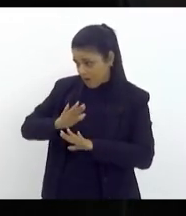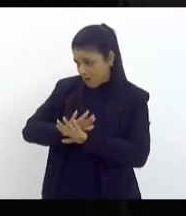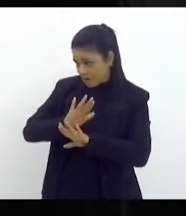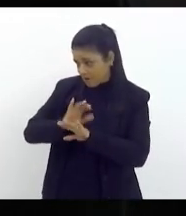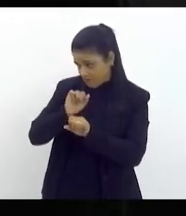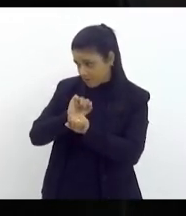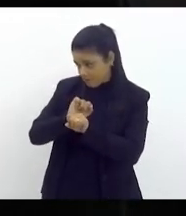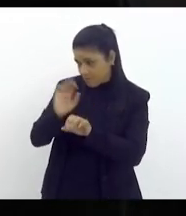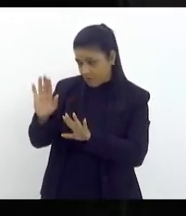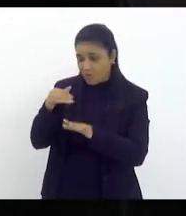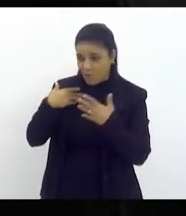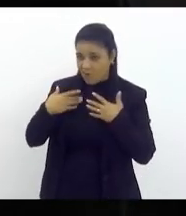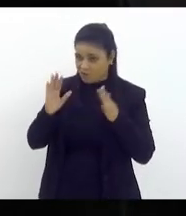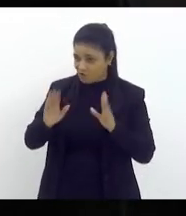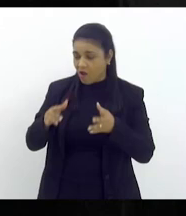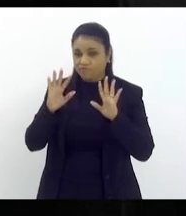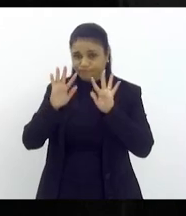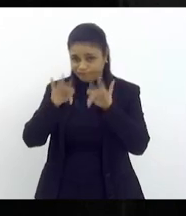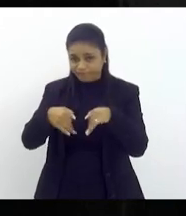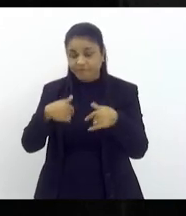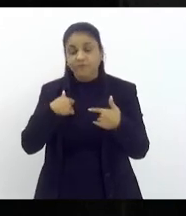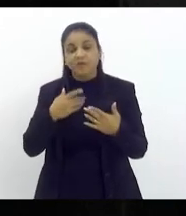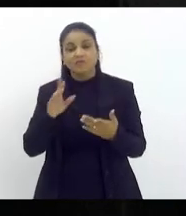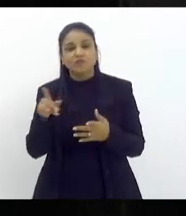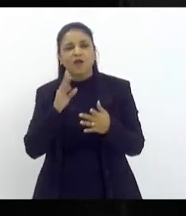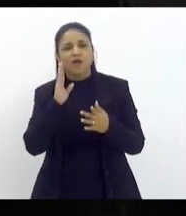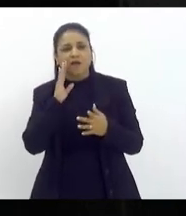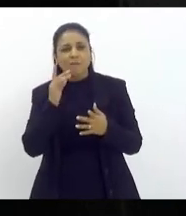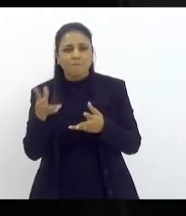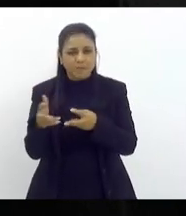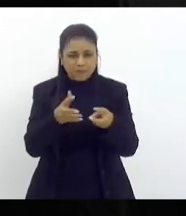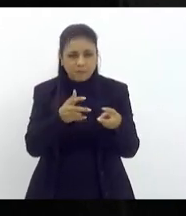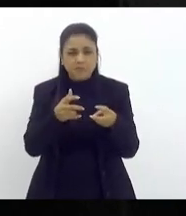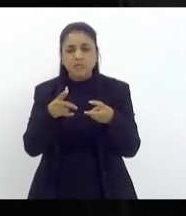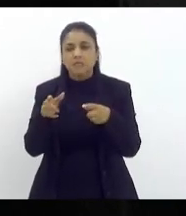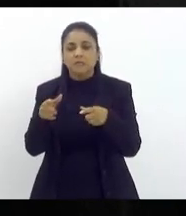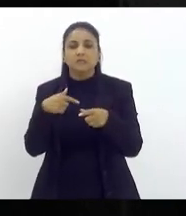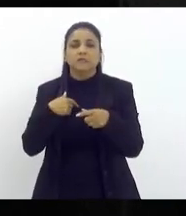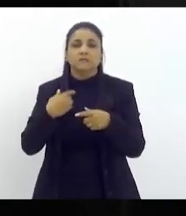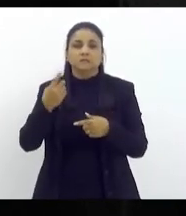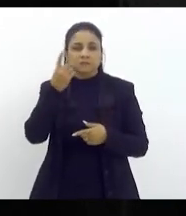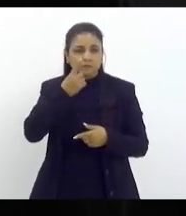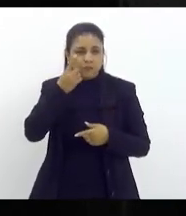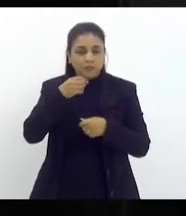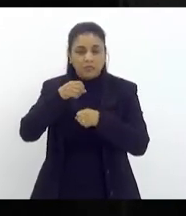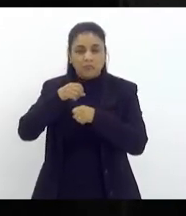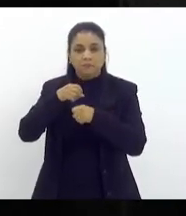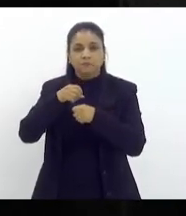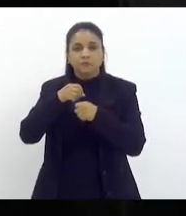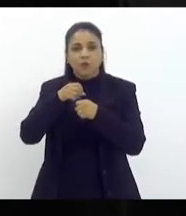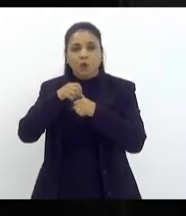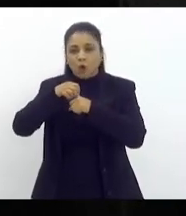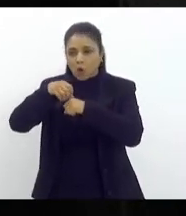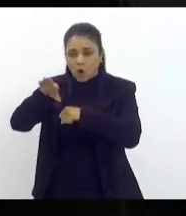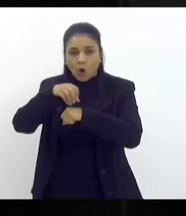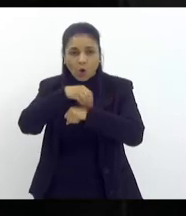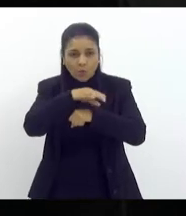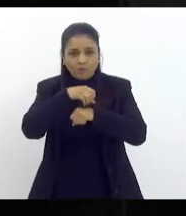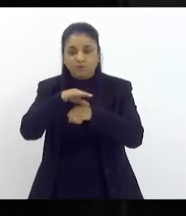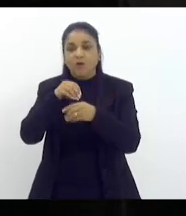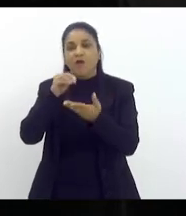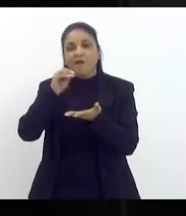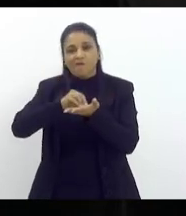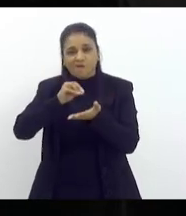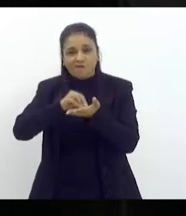deputadas aqui presentes na casa eu vi que compartilharam sensibilizaram muito é com a falta de notícias do Olga e depois